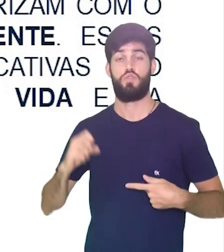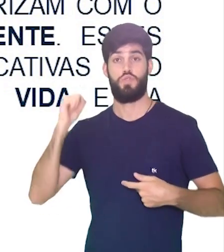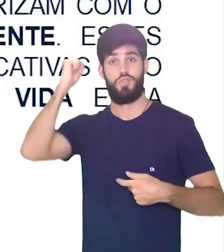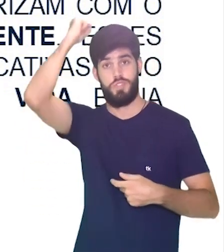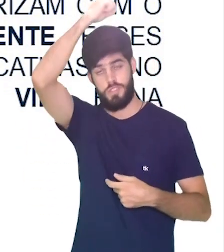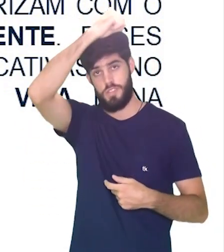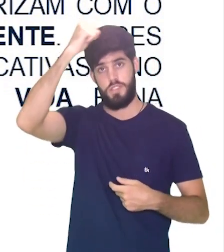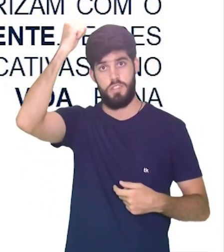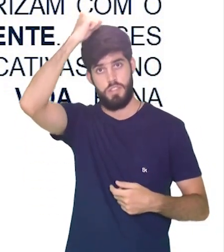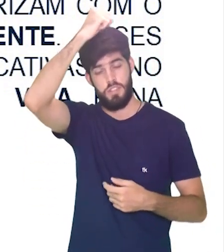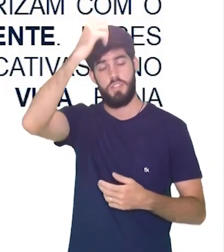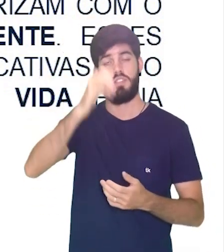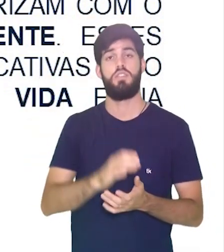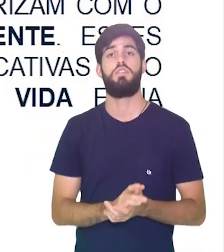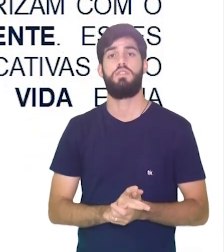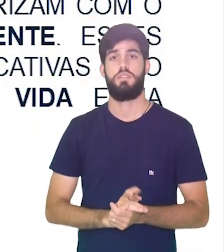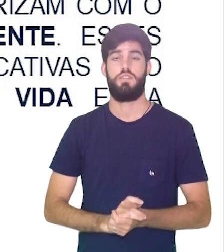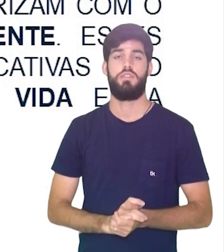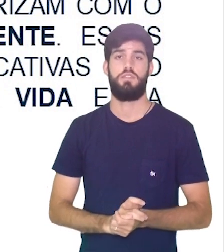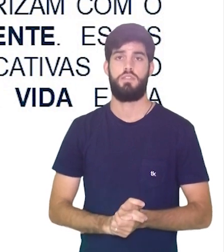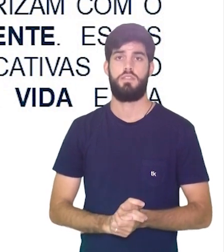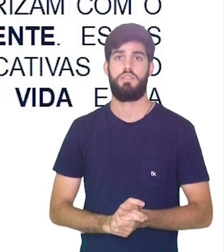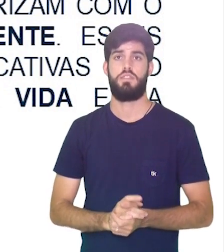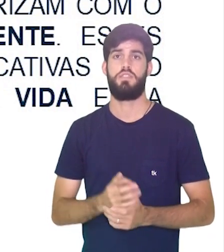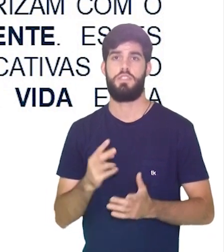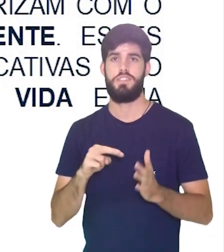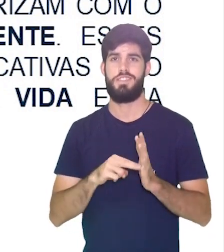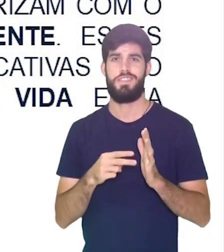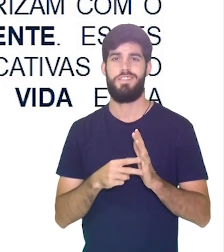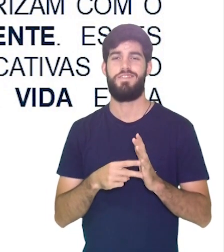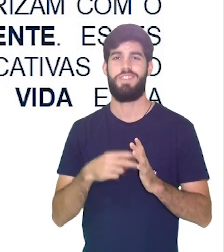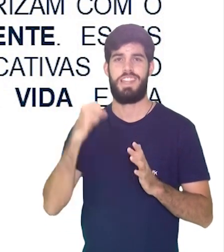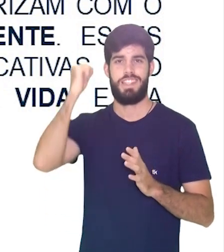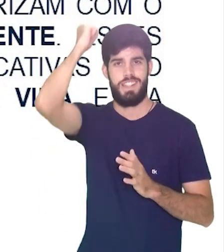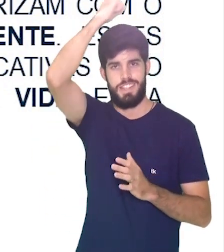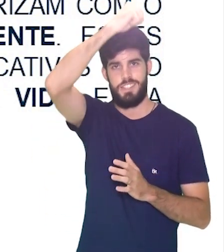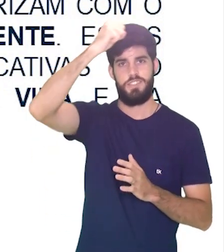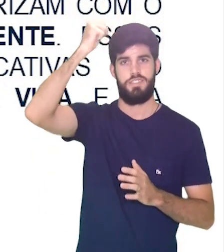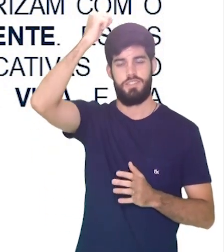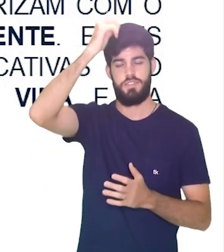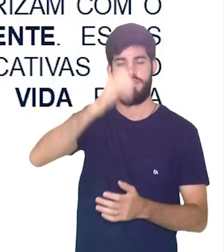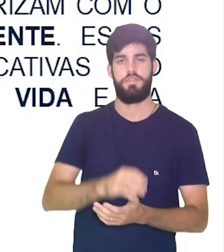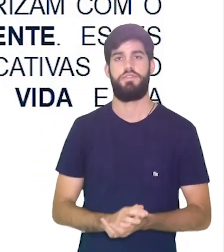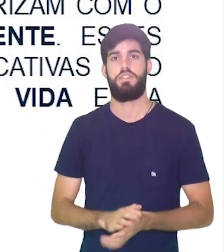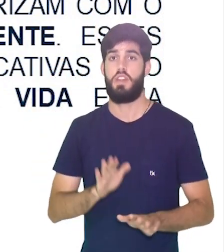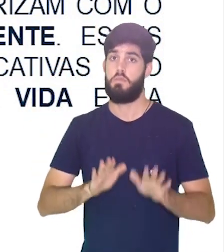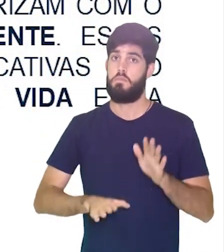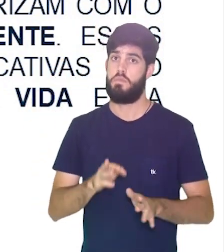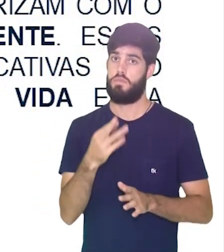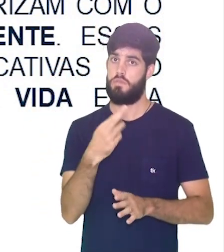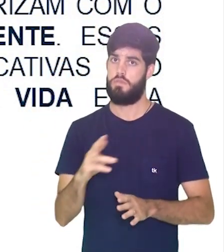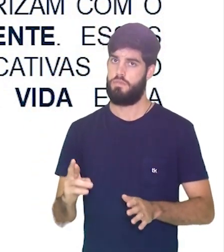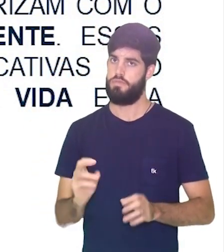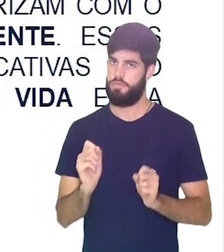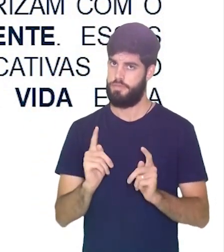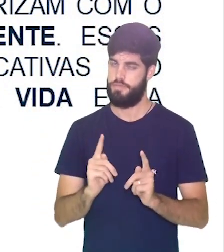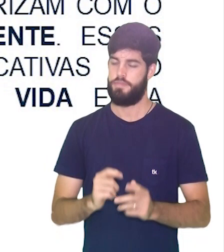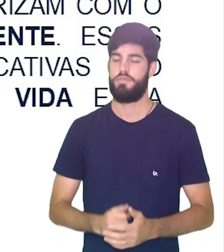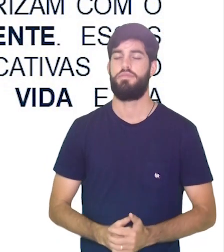o transcendente. Lembrando que o transcendente a gente pode entender como o sagrado, né, para cada tradição religiosa.